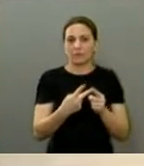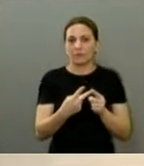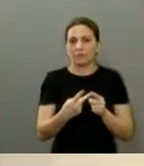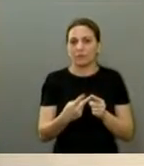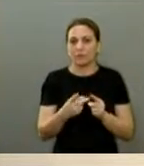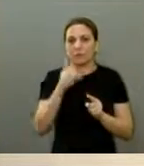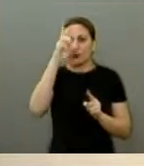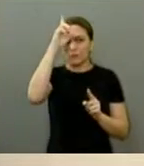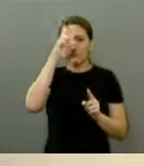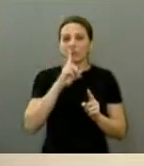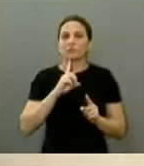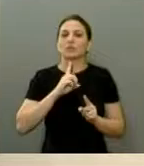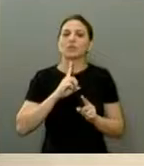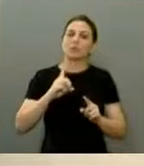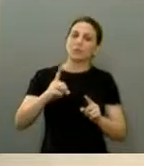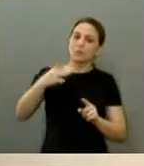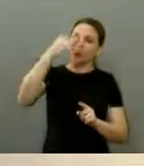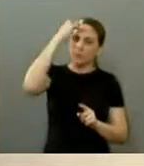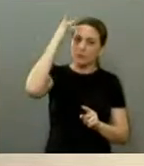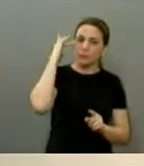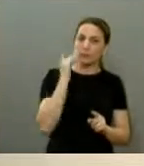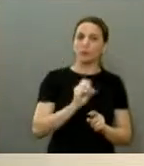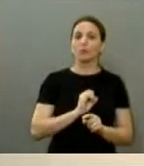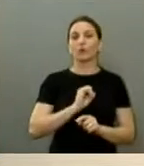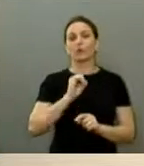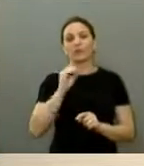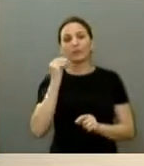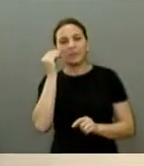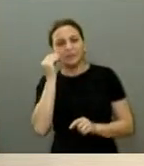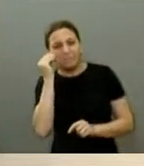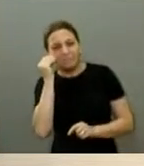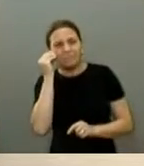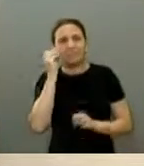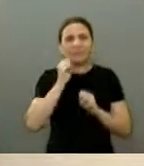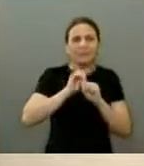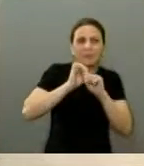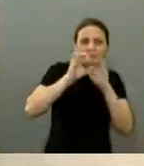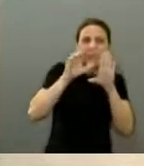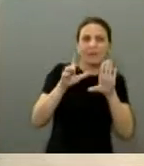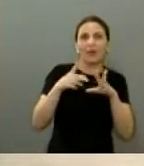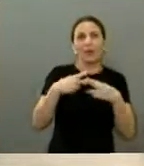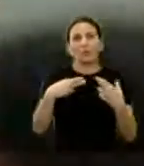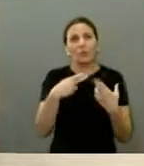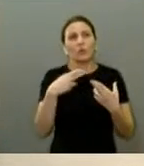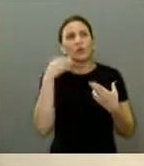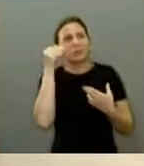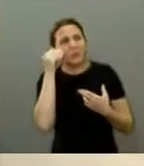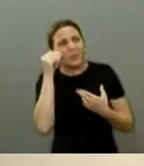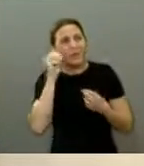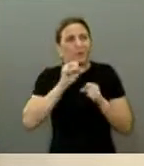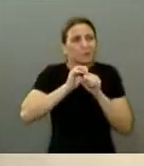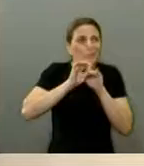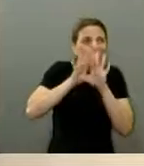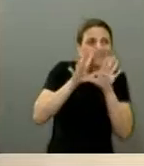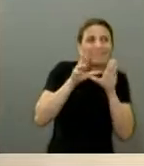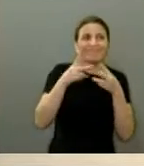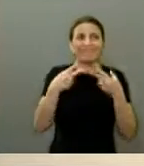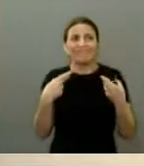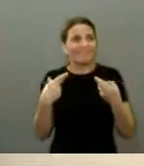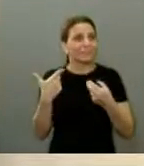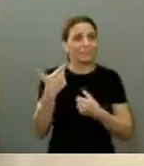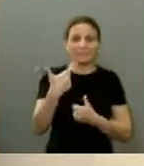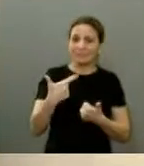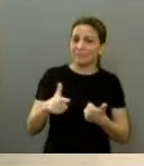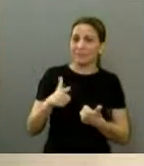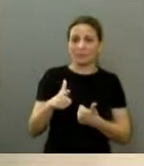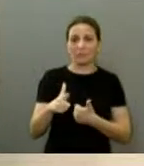direito dessa mesma pessoa, pelo menos, tentar explicar. Tem coisas que é muito difícil até tentar explicar, né? Pelas imagens que eu vi